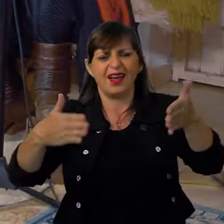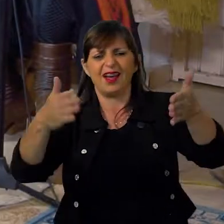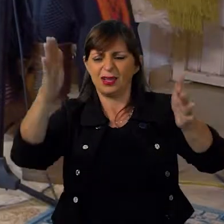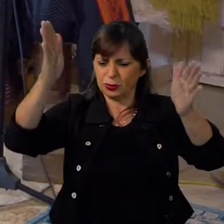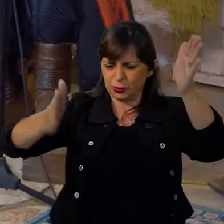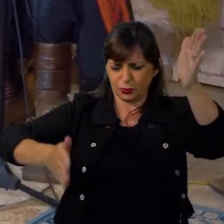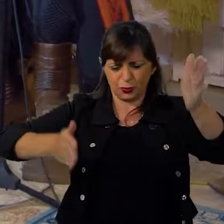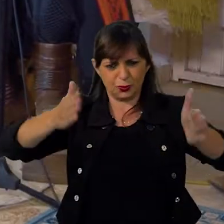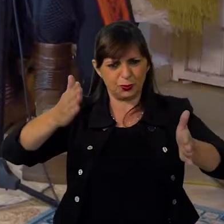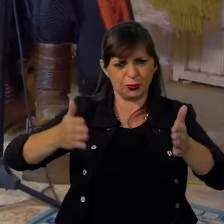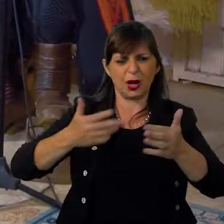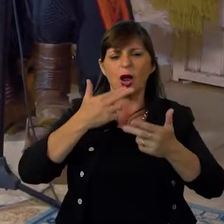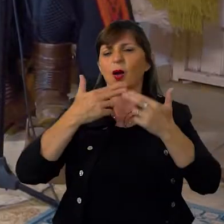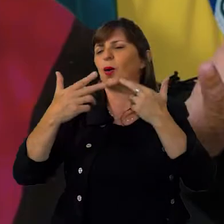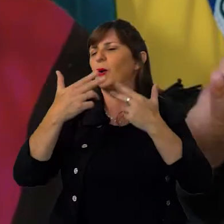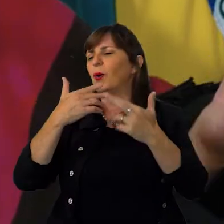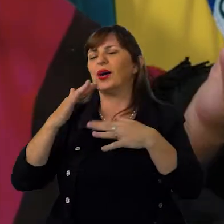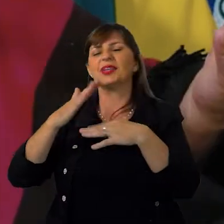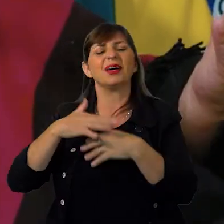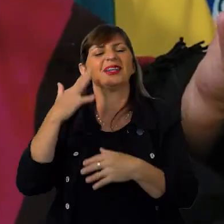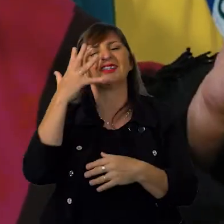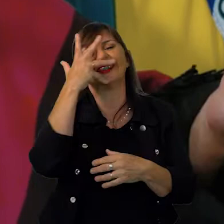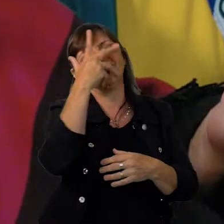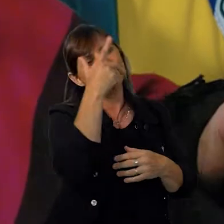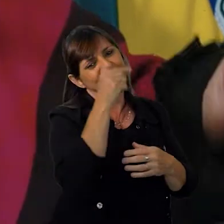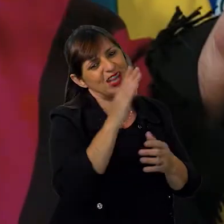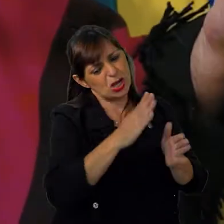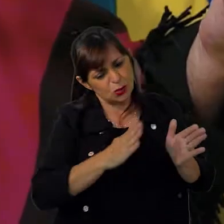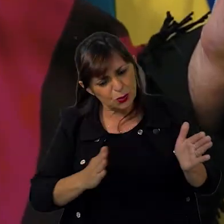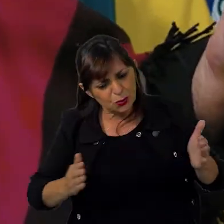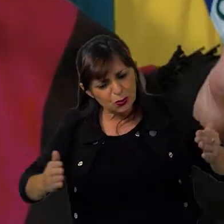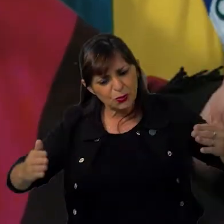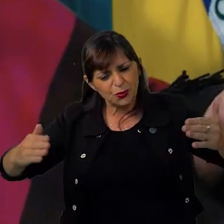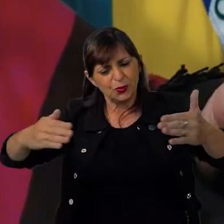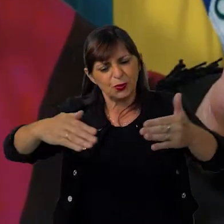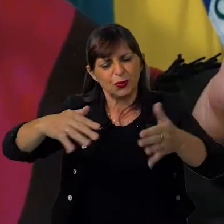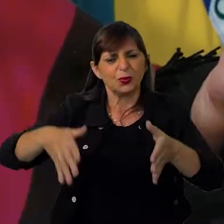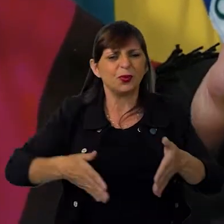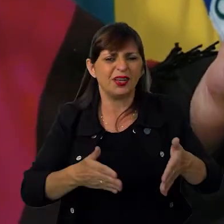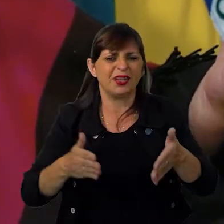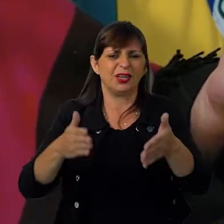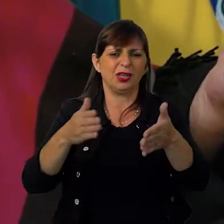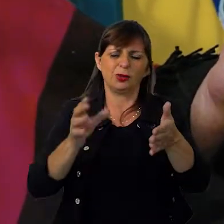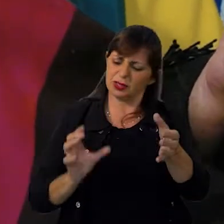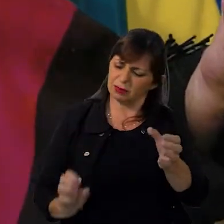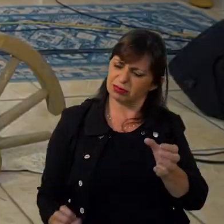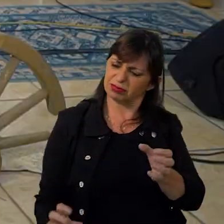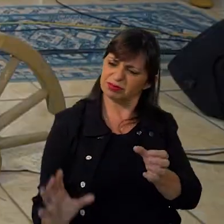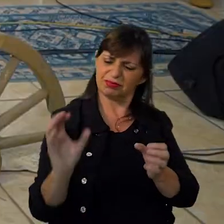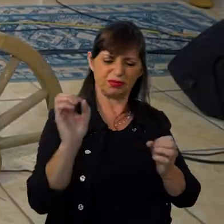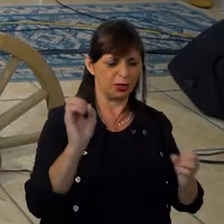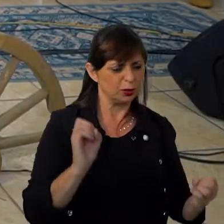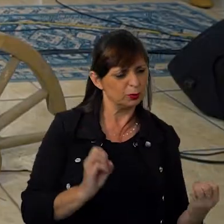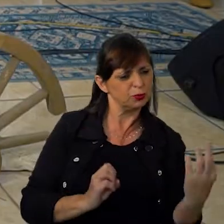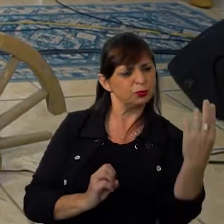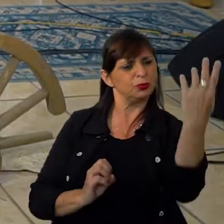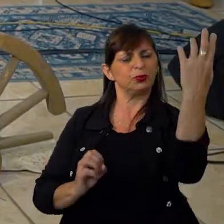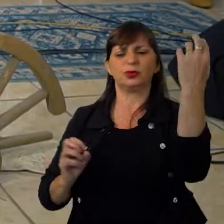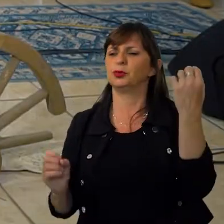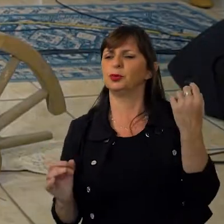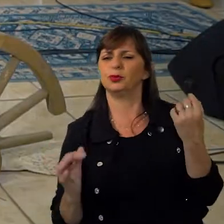Mananciais próprio mais feliz a mão melancia errar